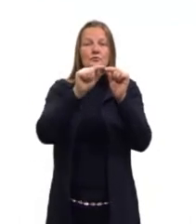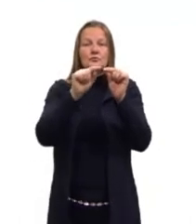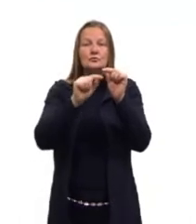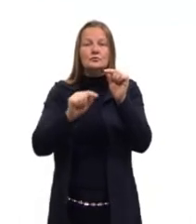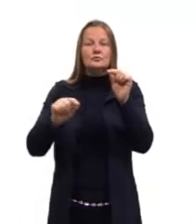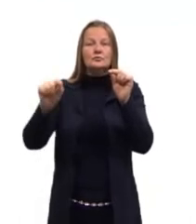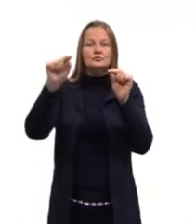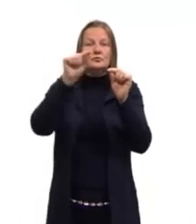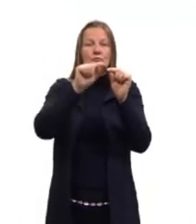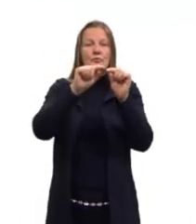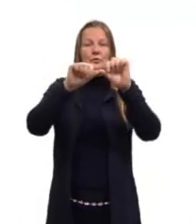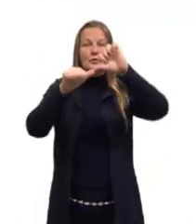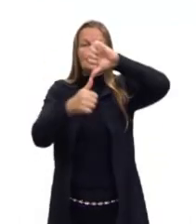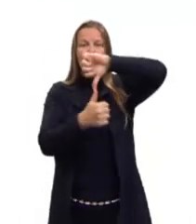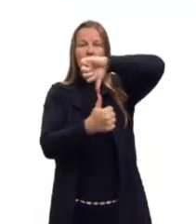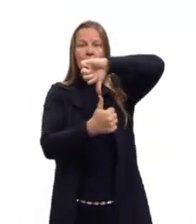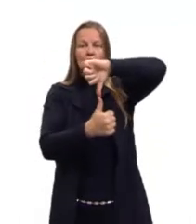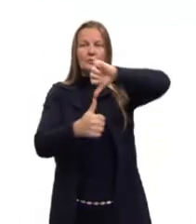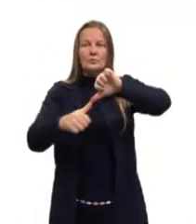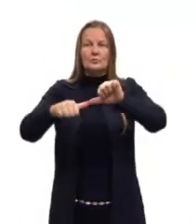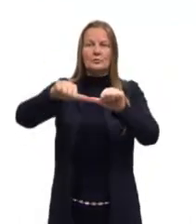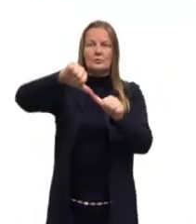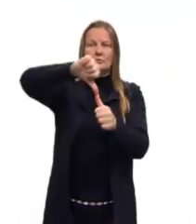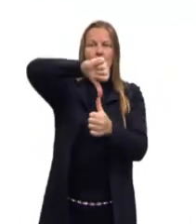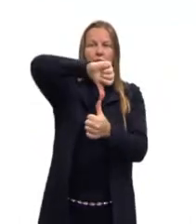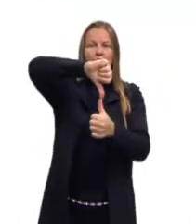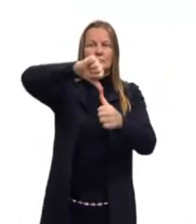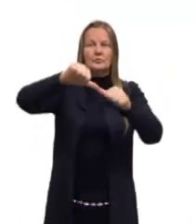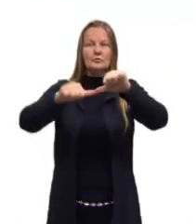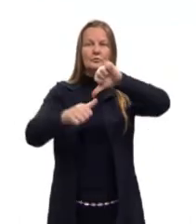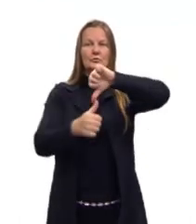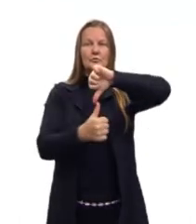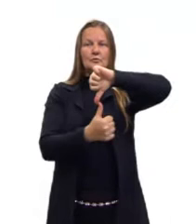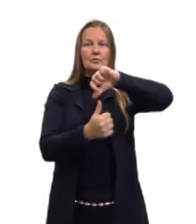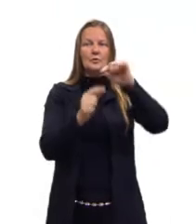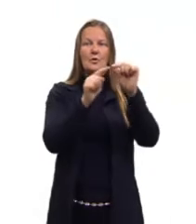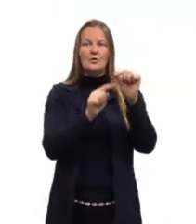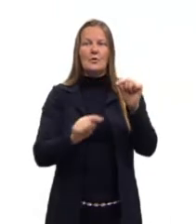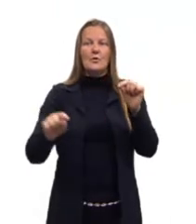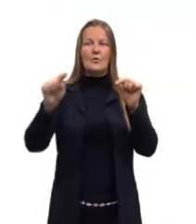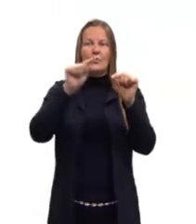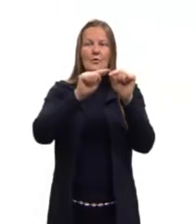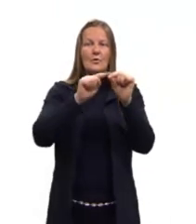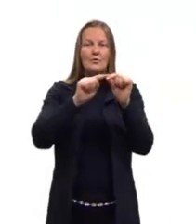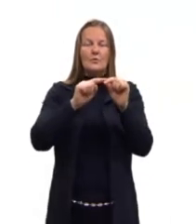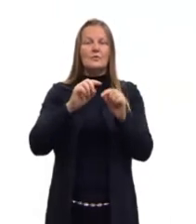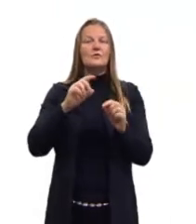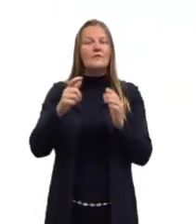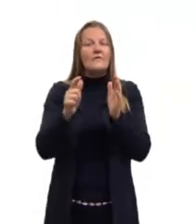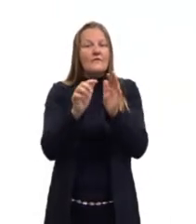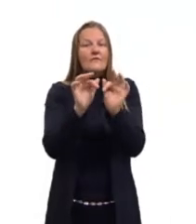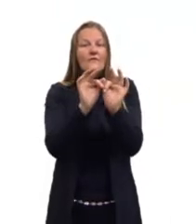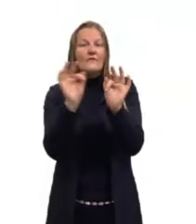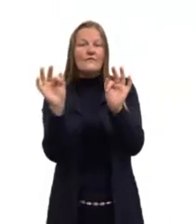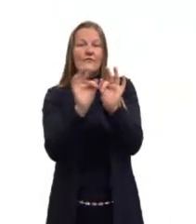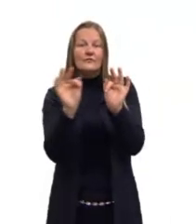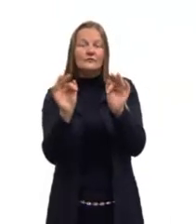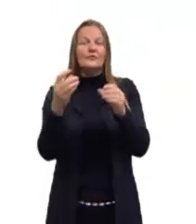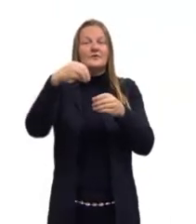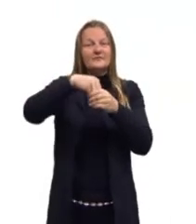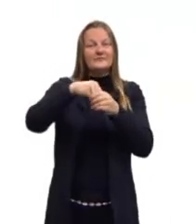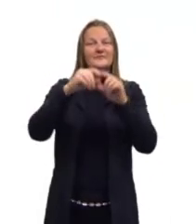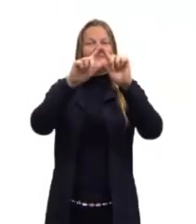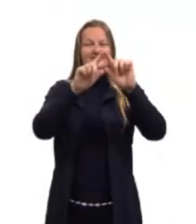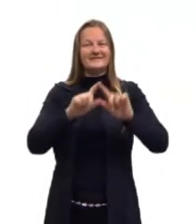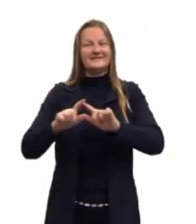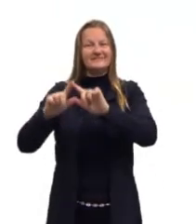circunferência trigonométrica ele é utilizado para estudar então as nossas funções trigonométricas né então